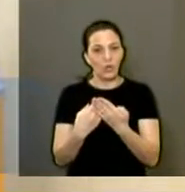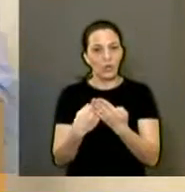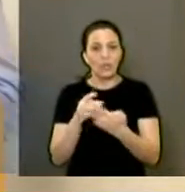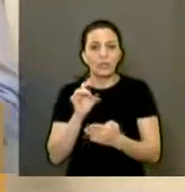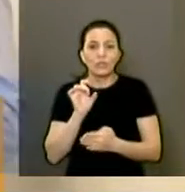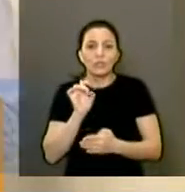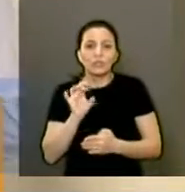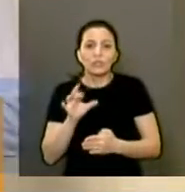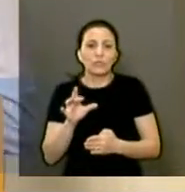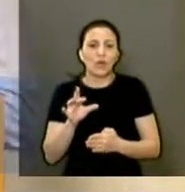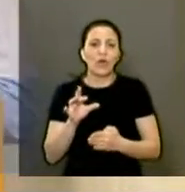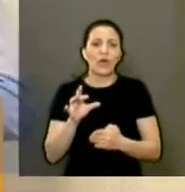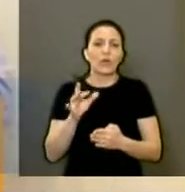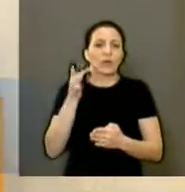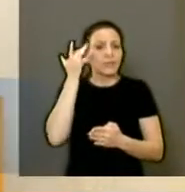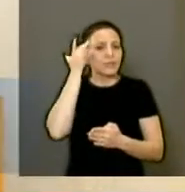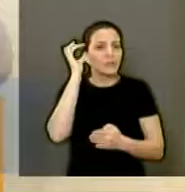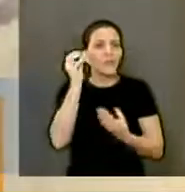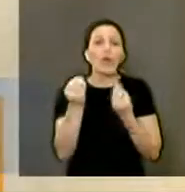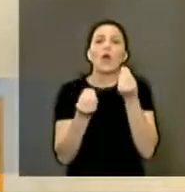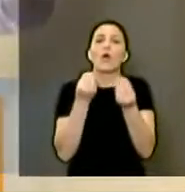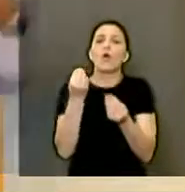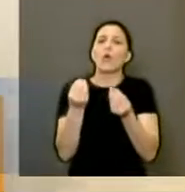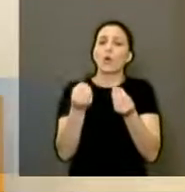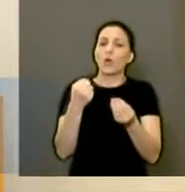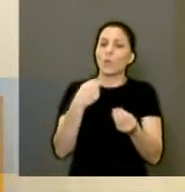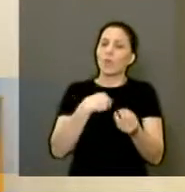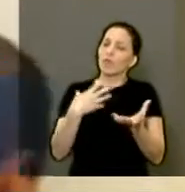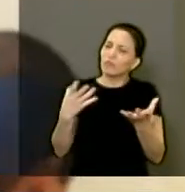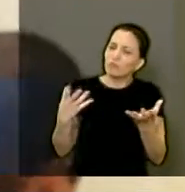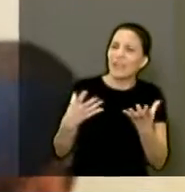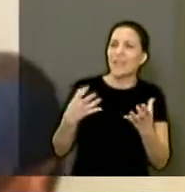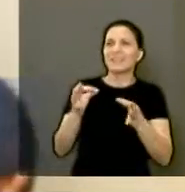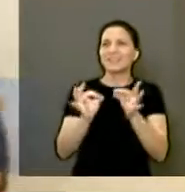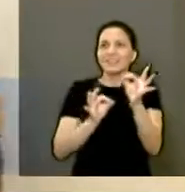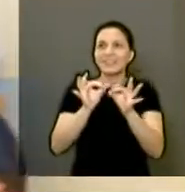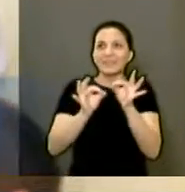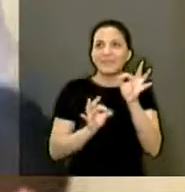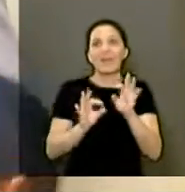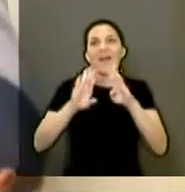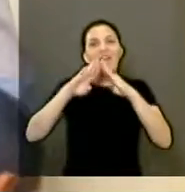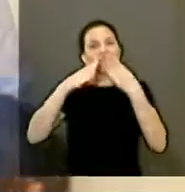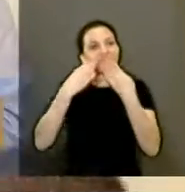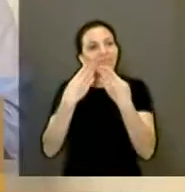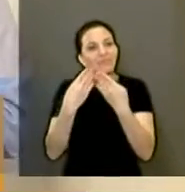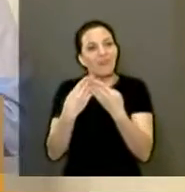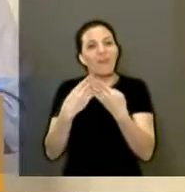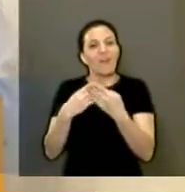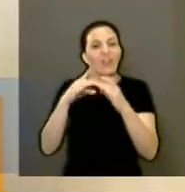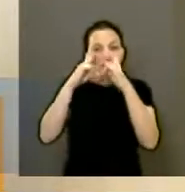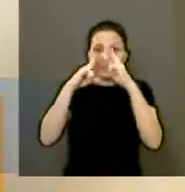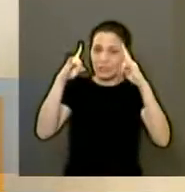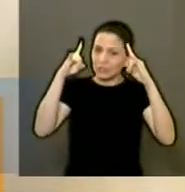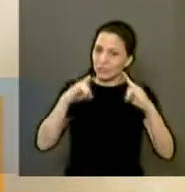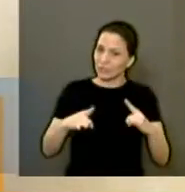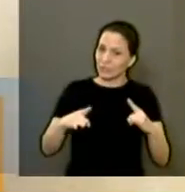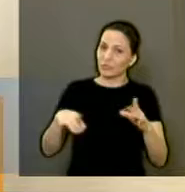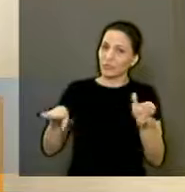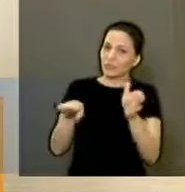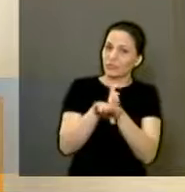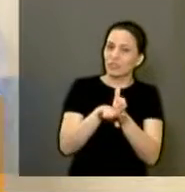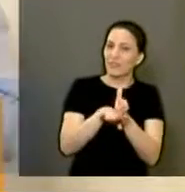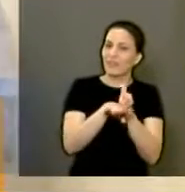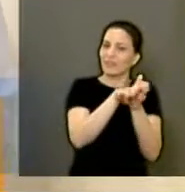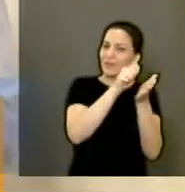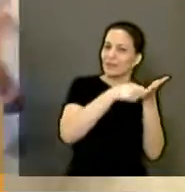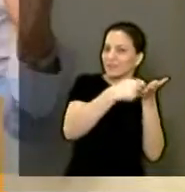sabia como funcionava eu vou fazer o circo escola eu pensei que a gente chegava aqui na câmara assinava silva